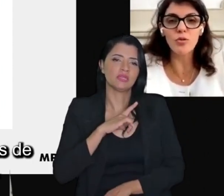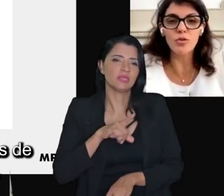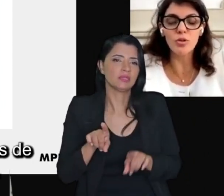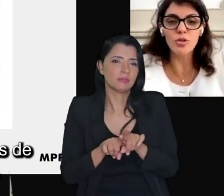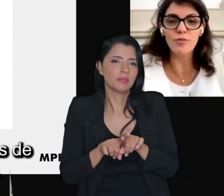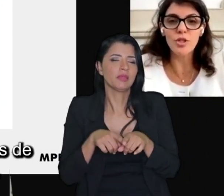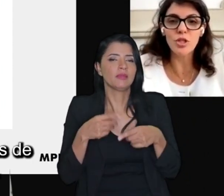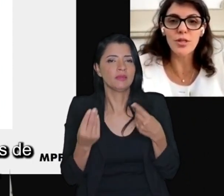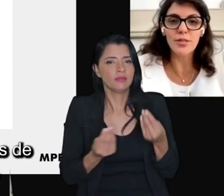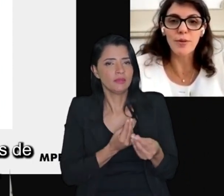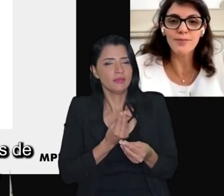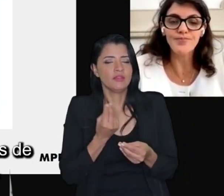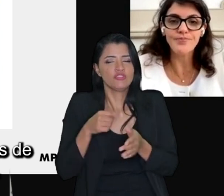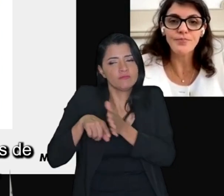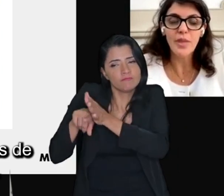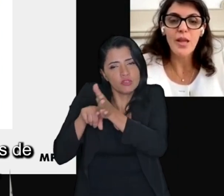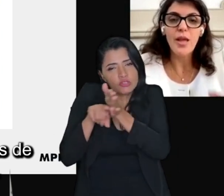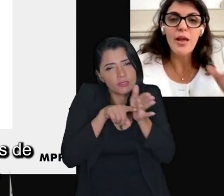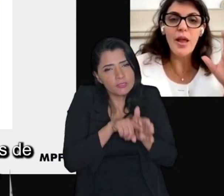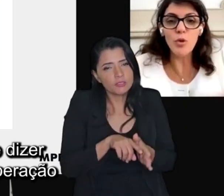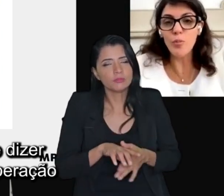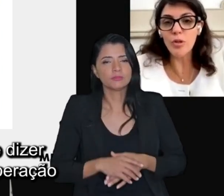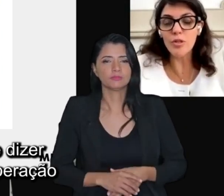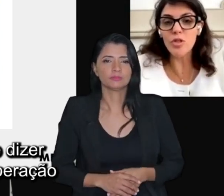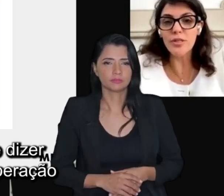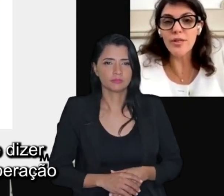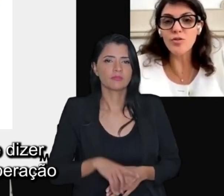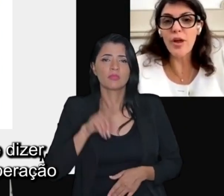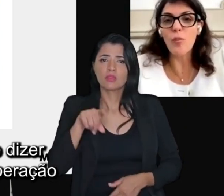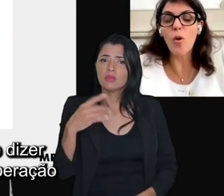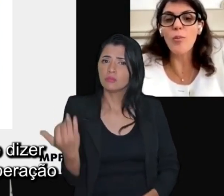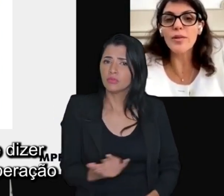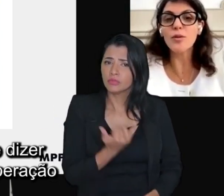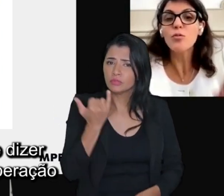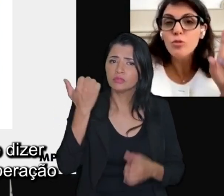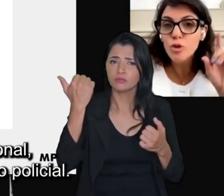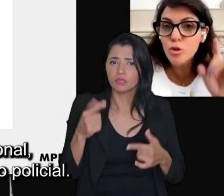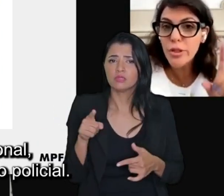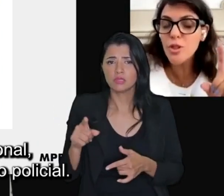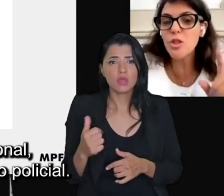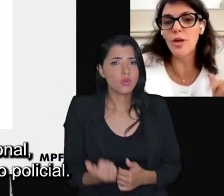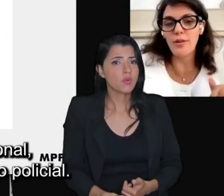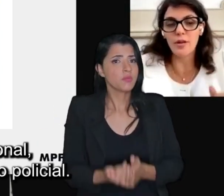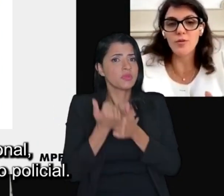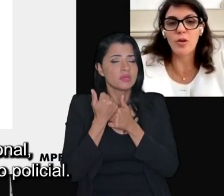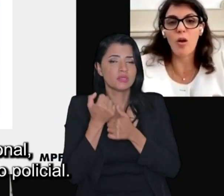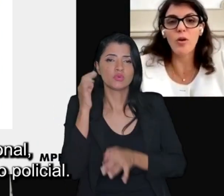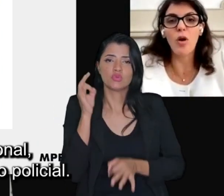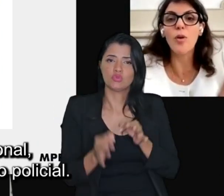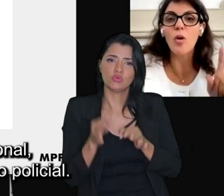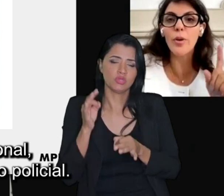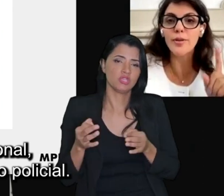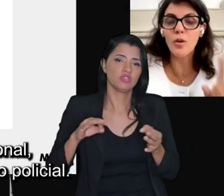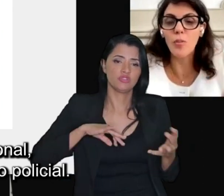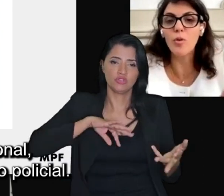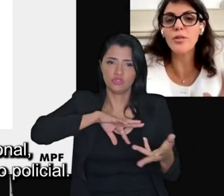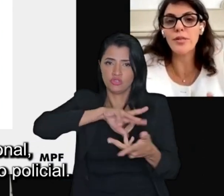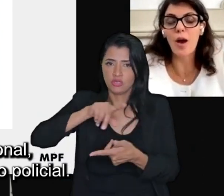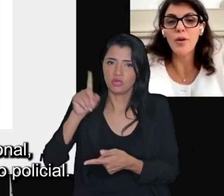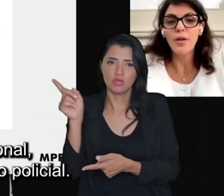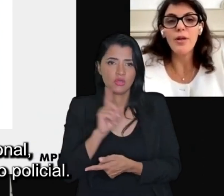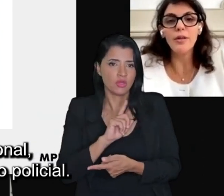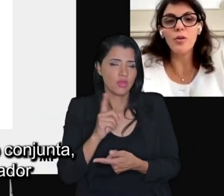trabalham com equipes conjuntas de investigação. É muito importante dizer que isso é uma cooperação jurídica internacional, não é uma